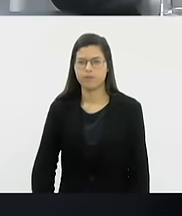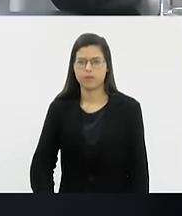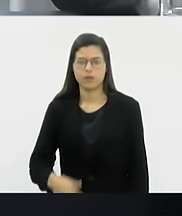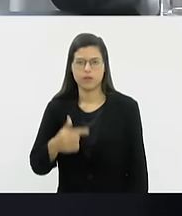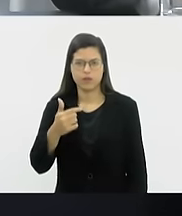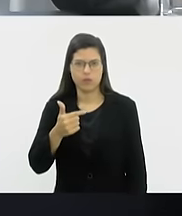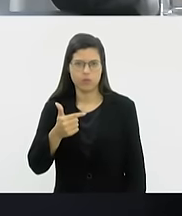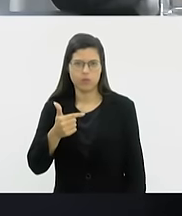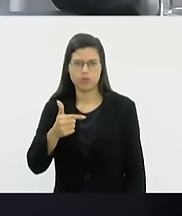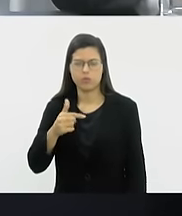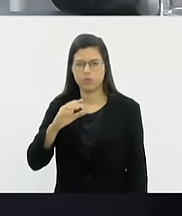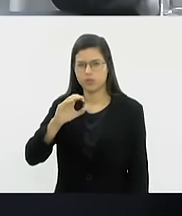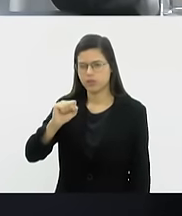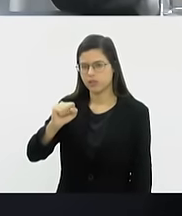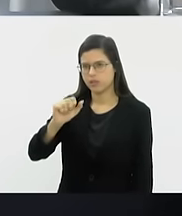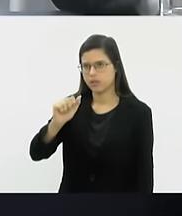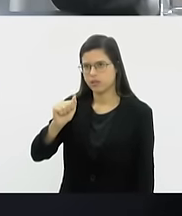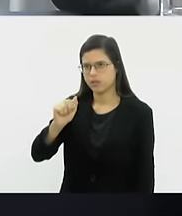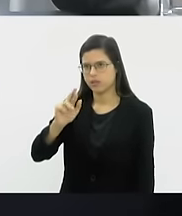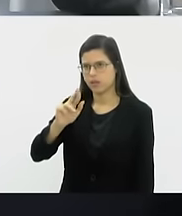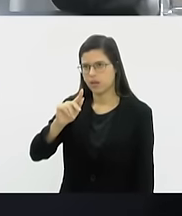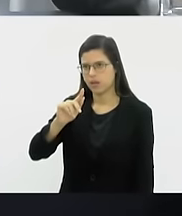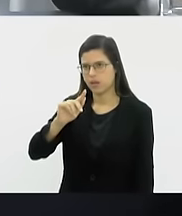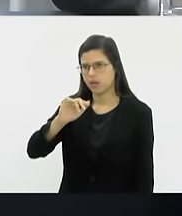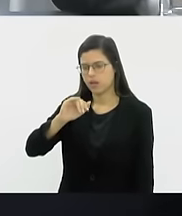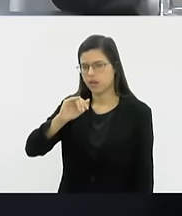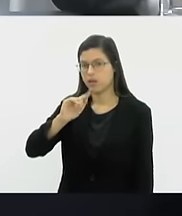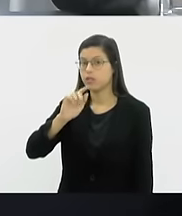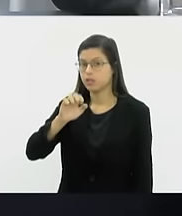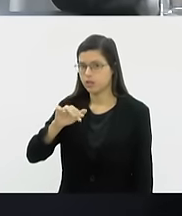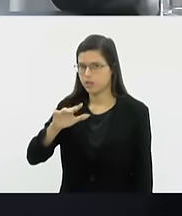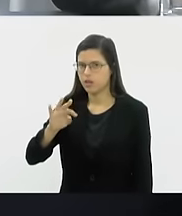sargento. É segundo sargento, né?